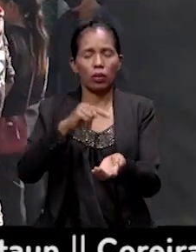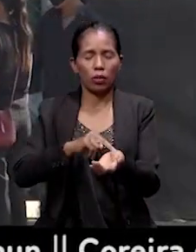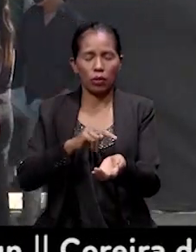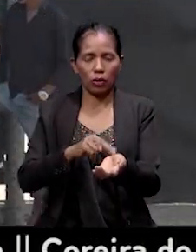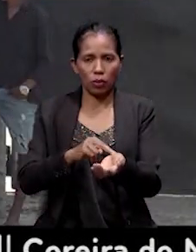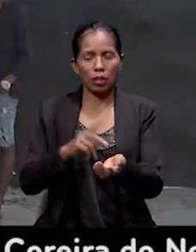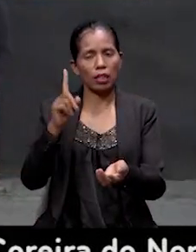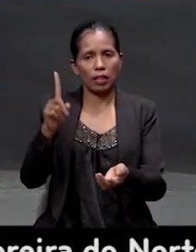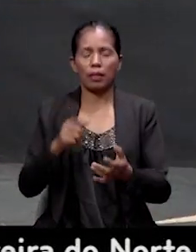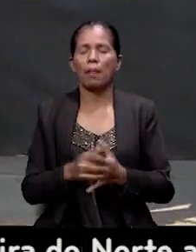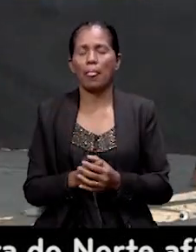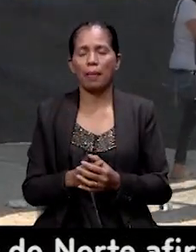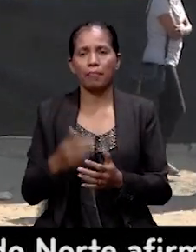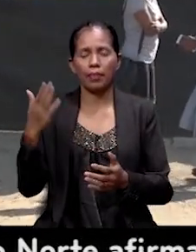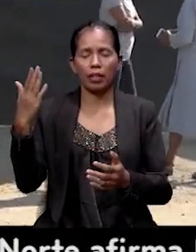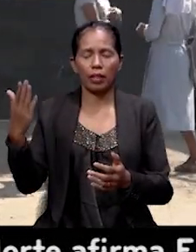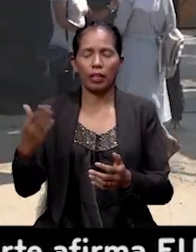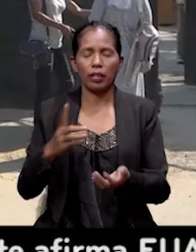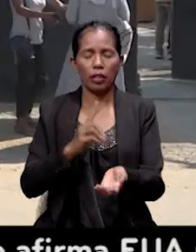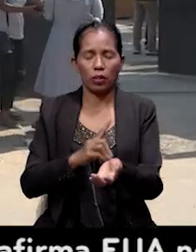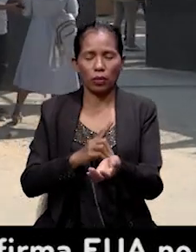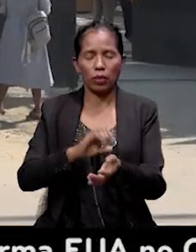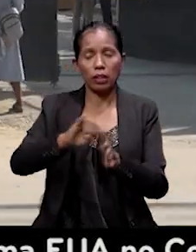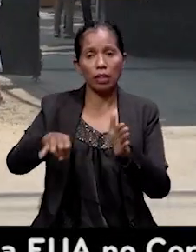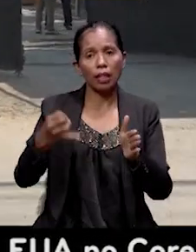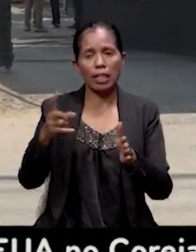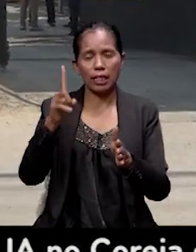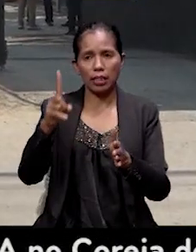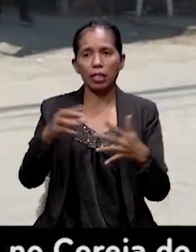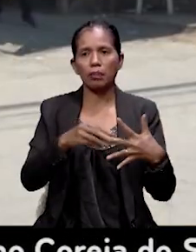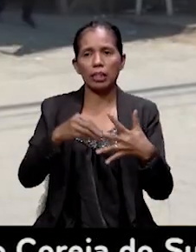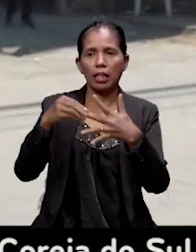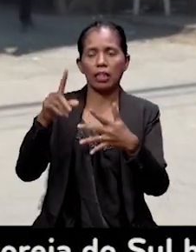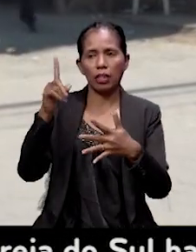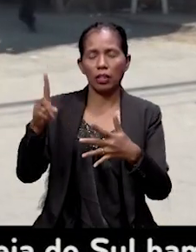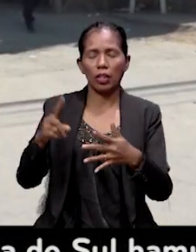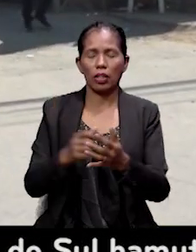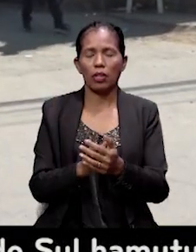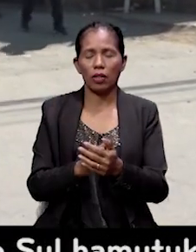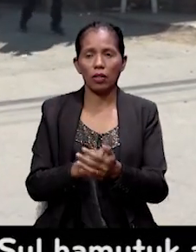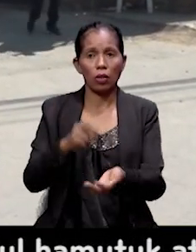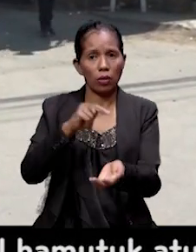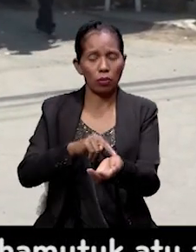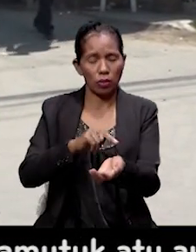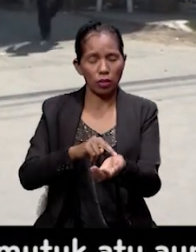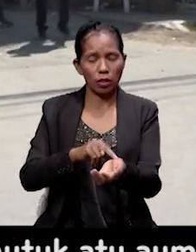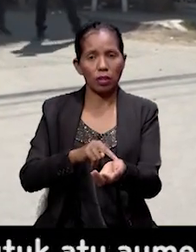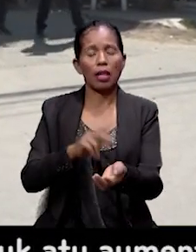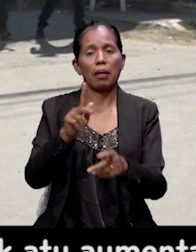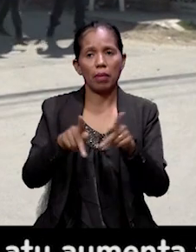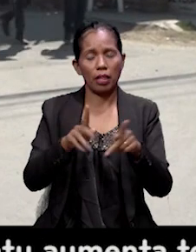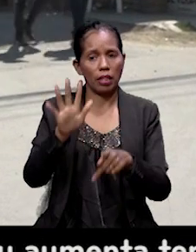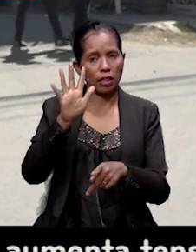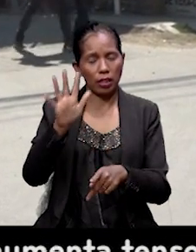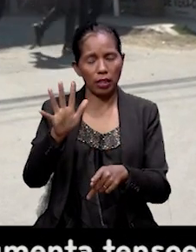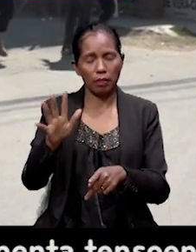ida, ia pediatria ia médico geral ida, especialista ida, ho enfermeiro pediatria nyang na lima, ia